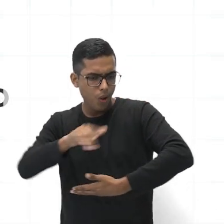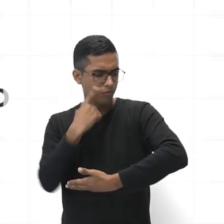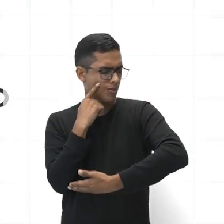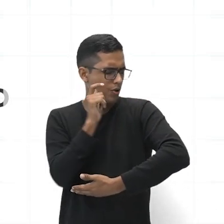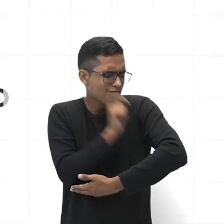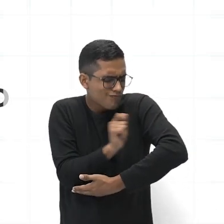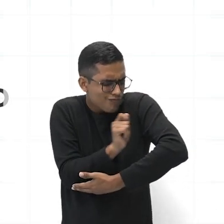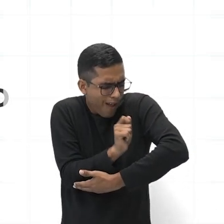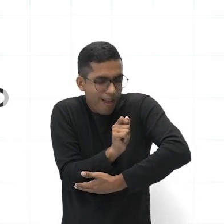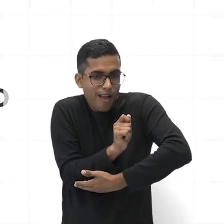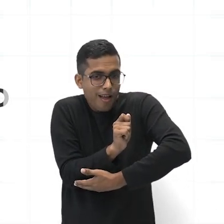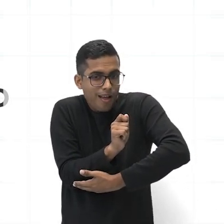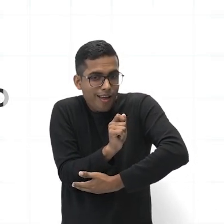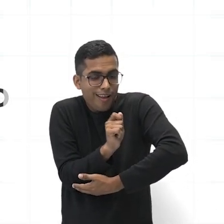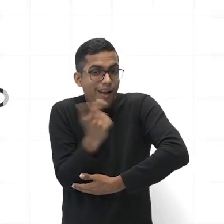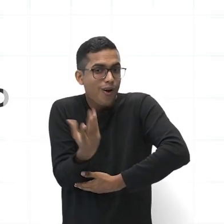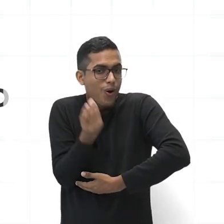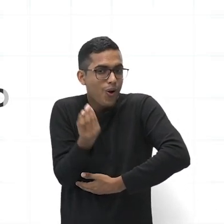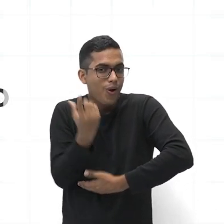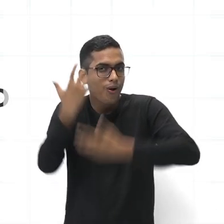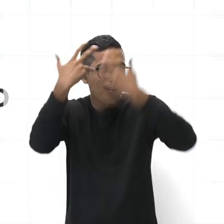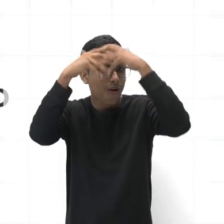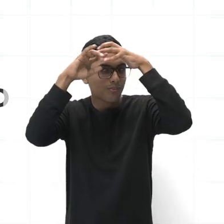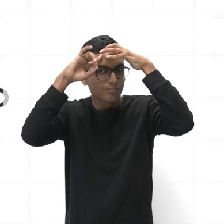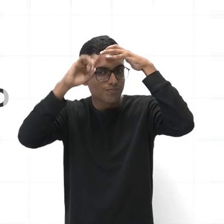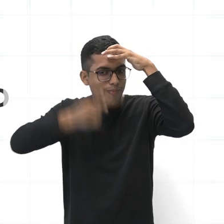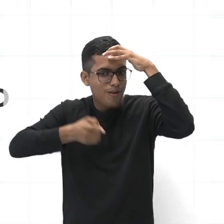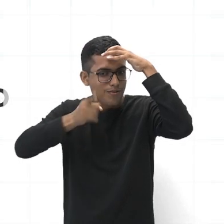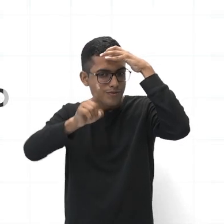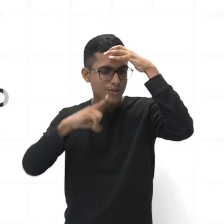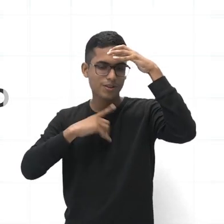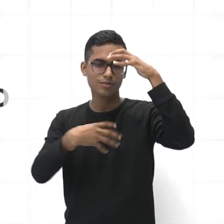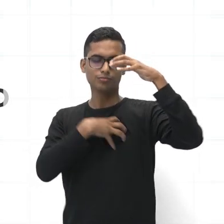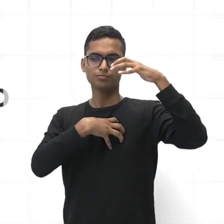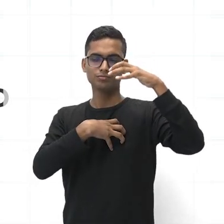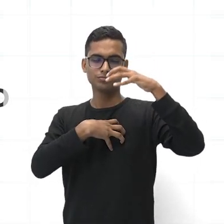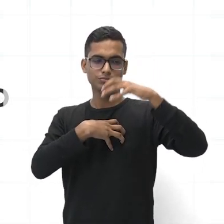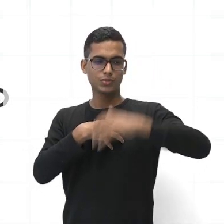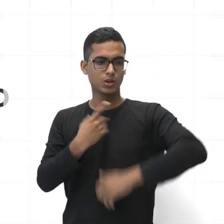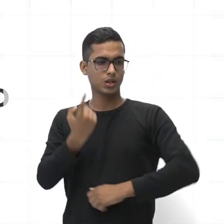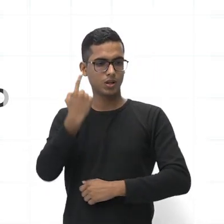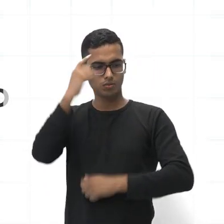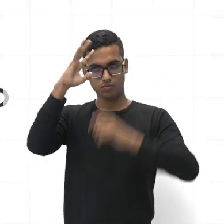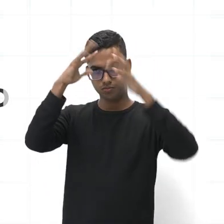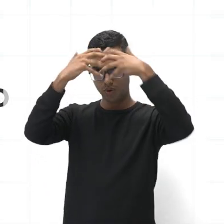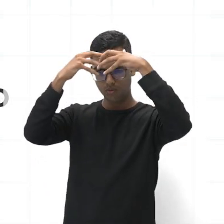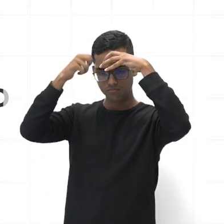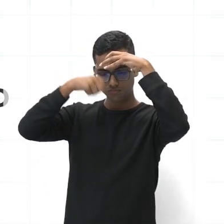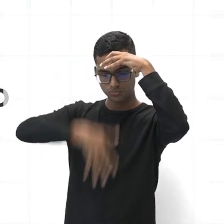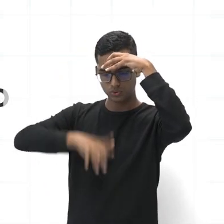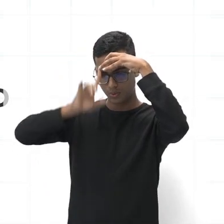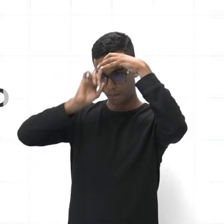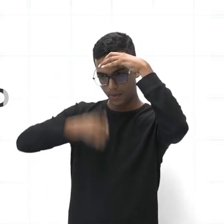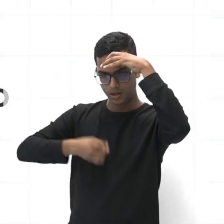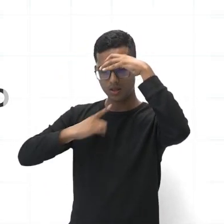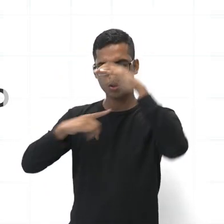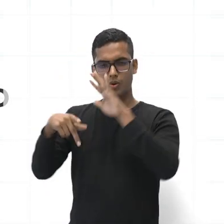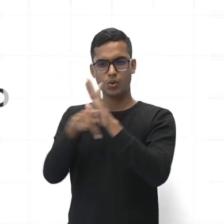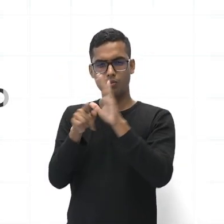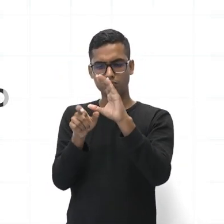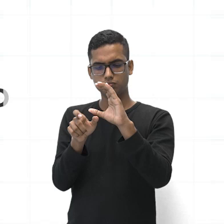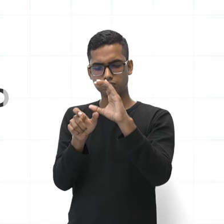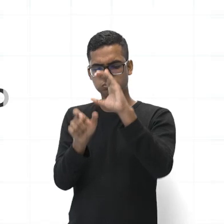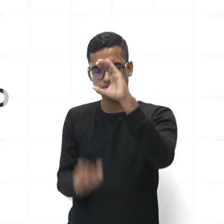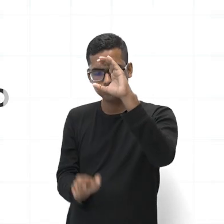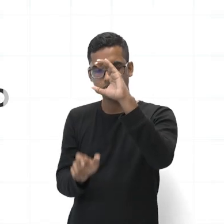imagem, vem parte do sinal do cérebro, né, que ele vai para o sistema nervoso central, que é a medula espinal,